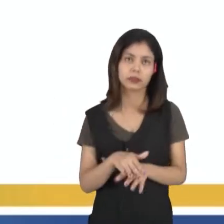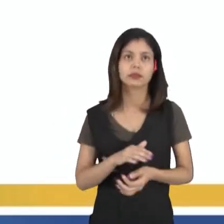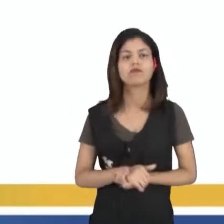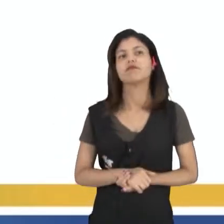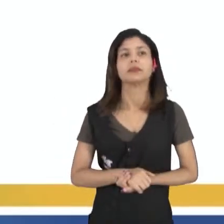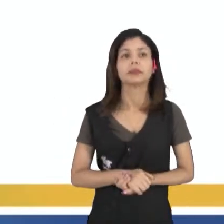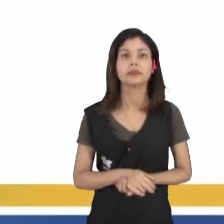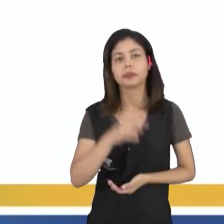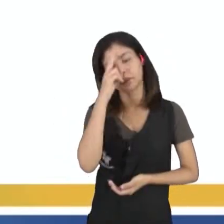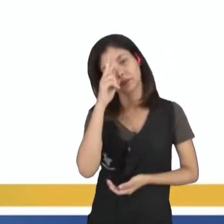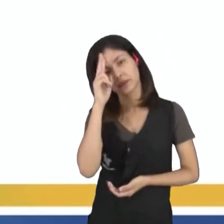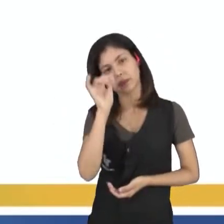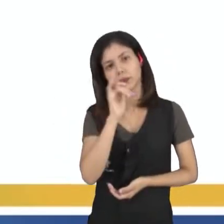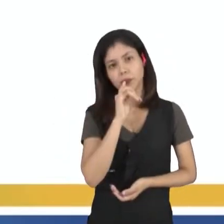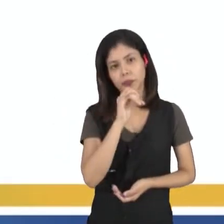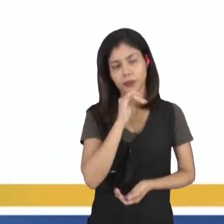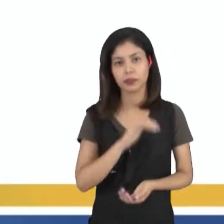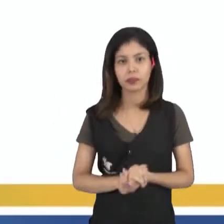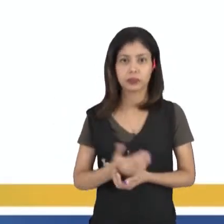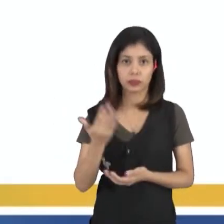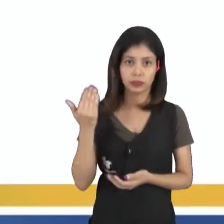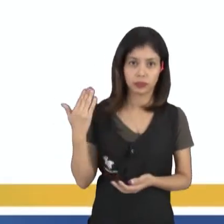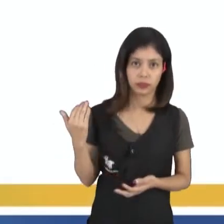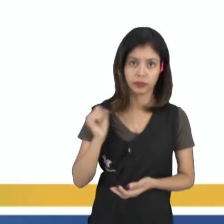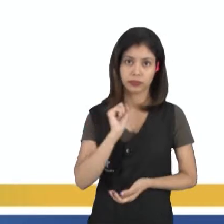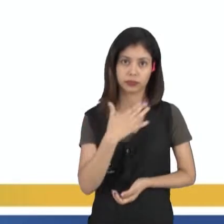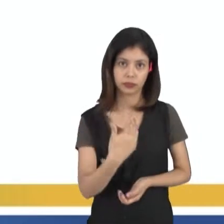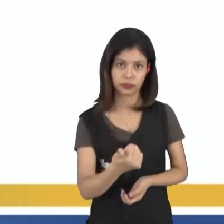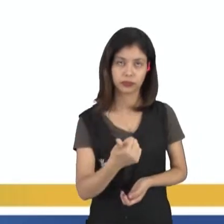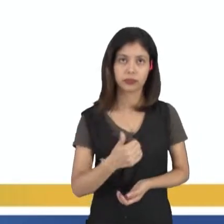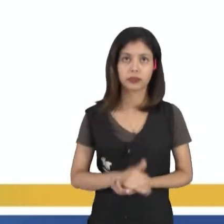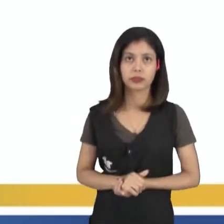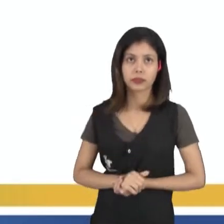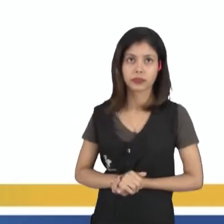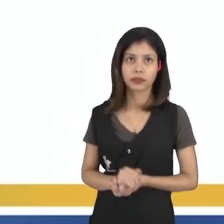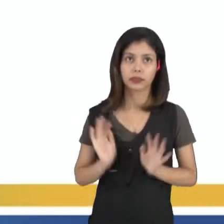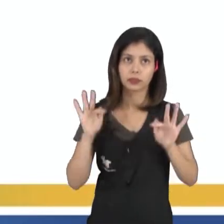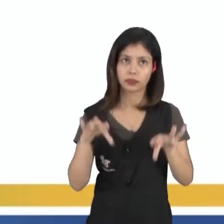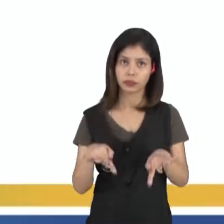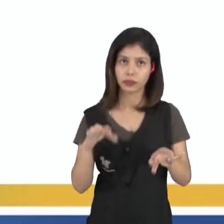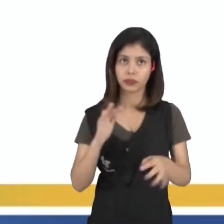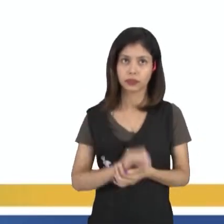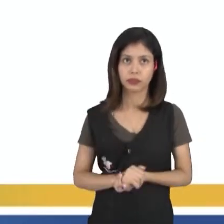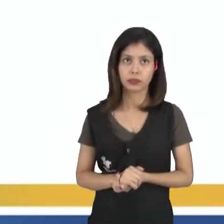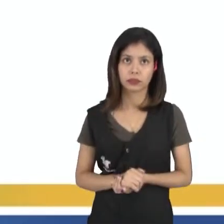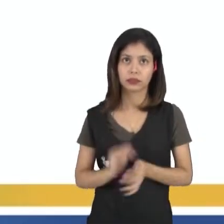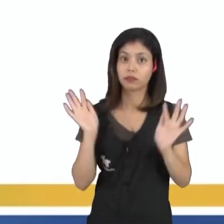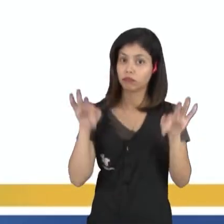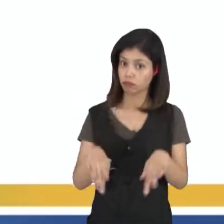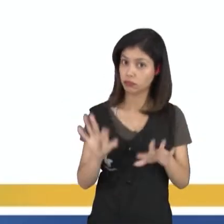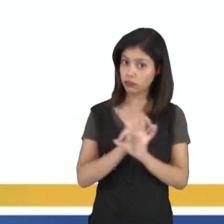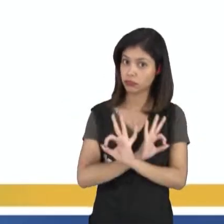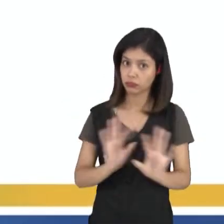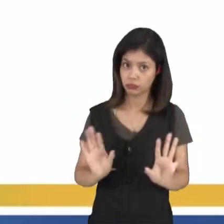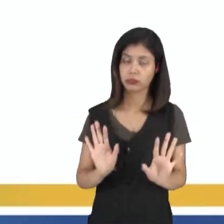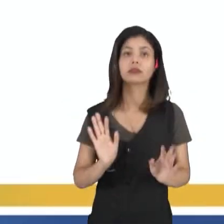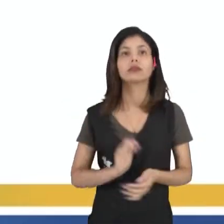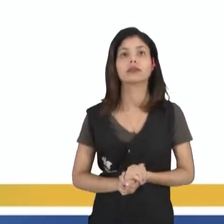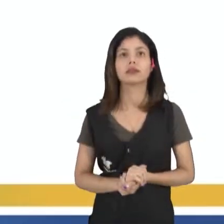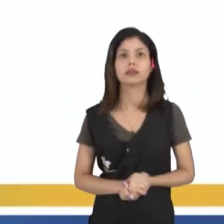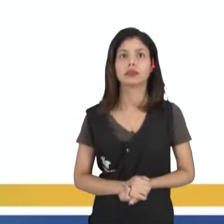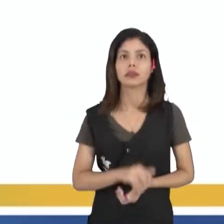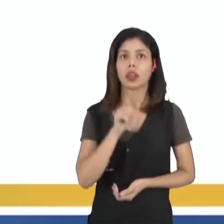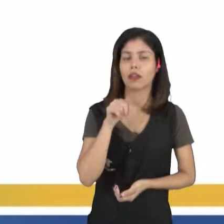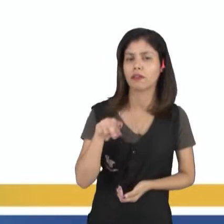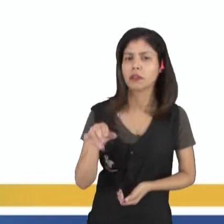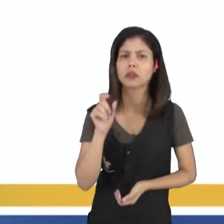né? Lembram dos exemplos lá da aula anterior, tá bom? Final, finalidade, né? A